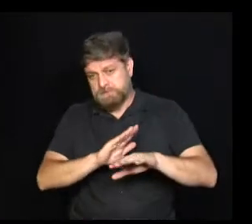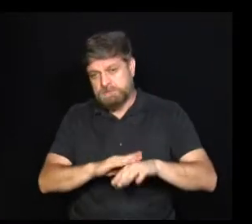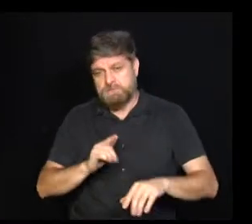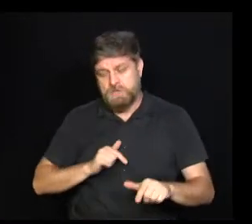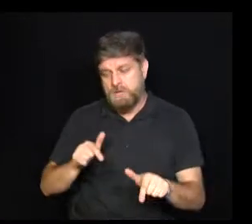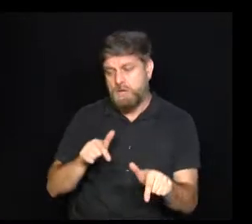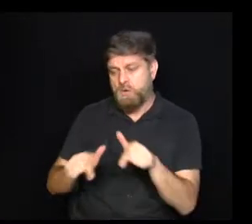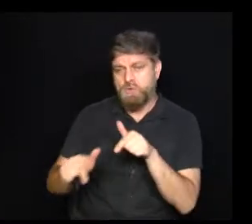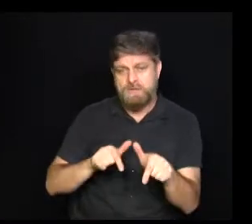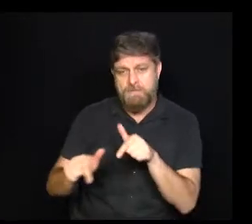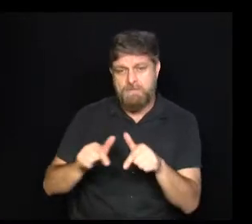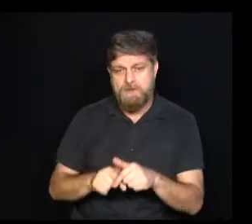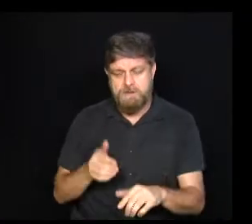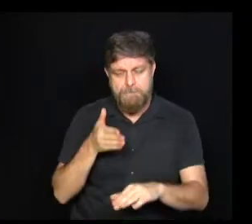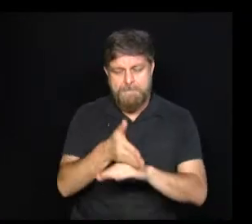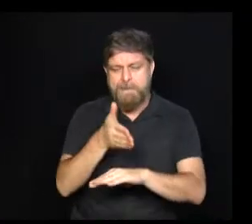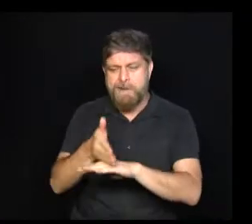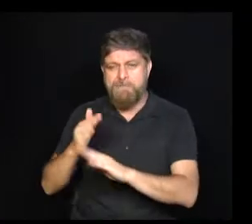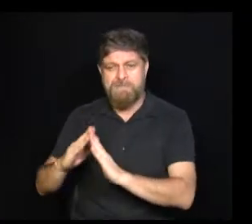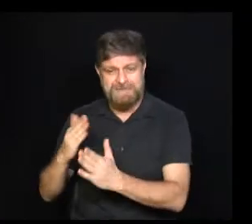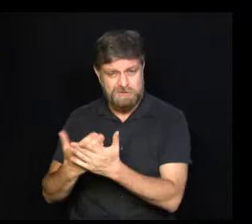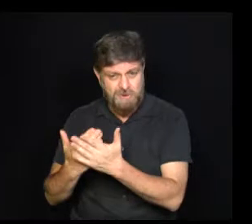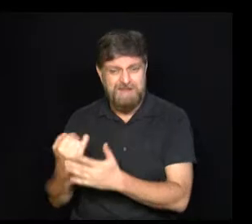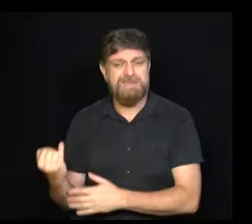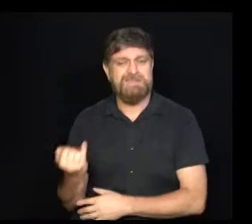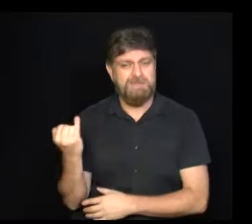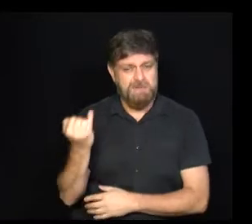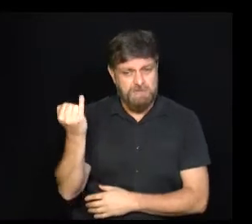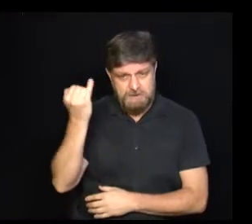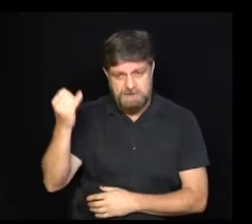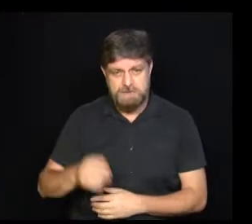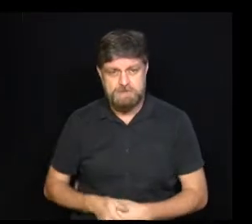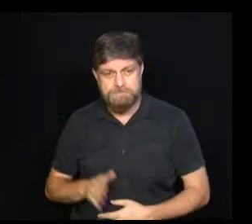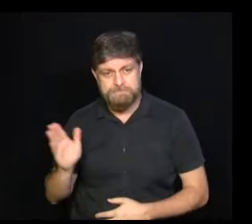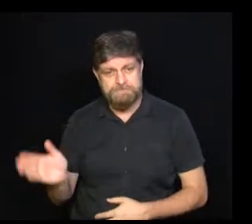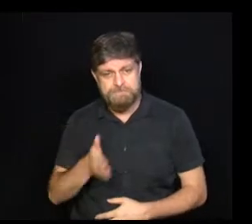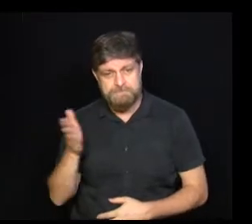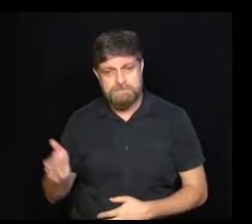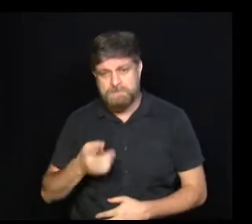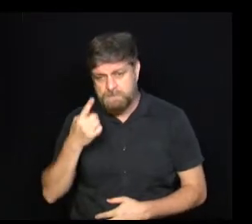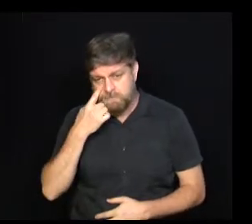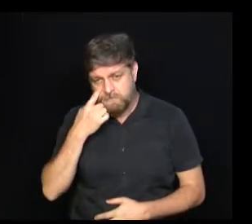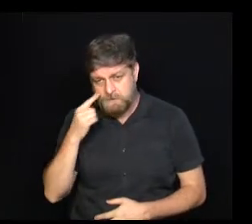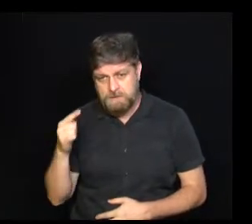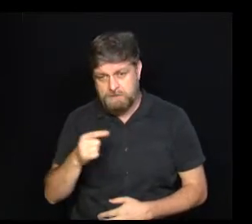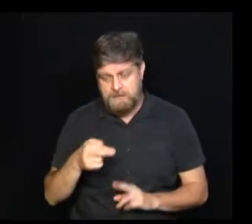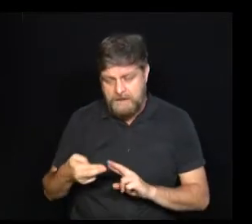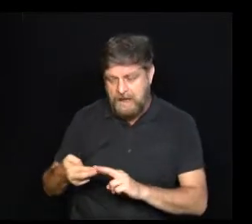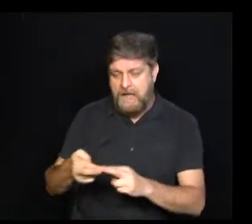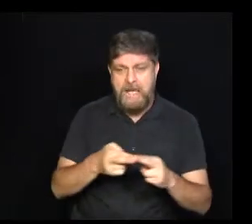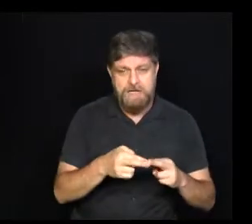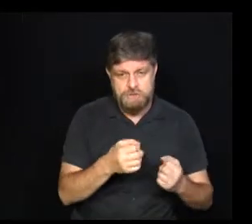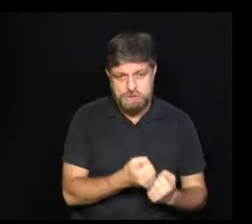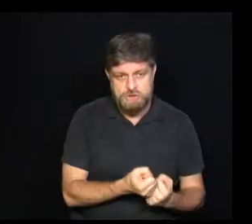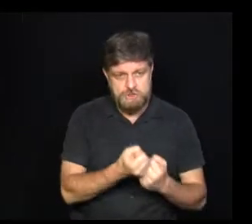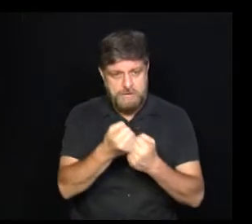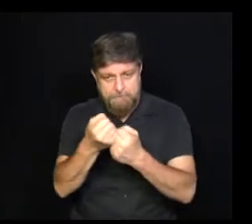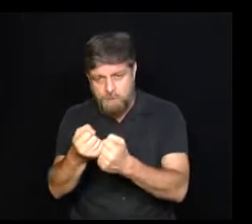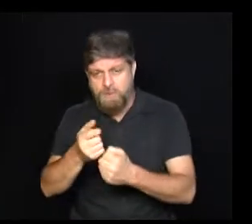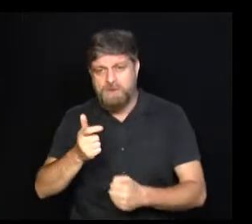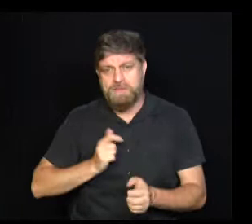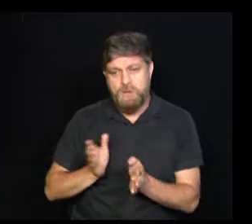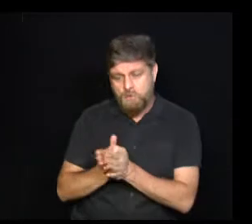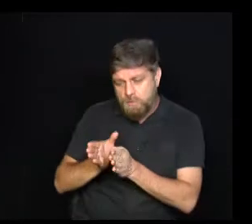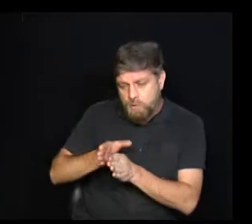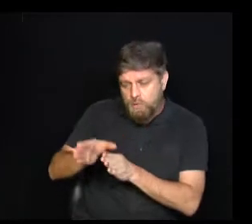de serviço, que é tão importante. No próximo, aí a gente vê a rede de apoio, né? Tem o Gama, Conselho Municipal